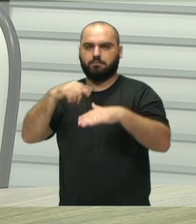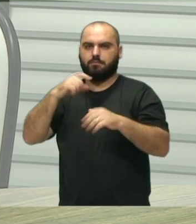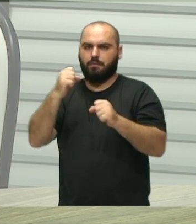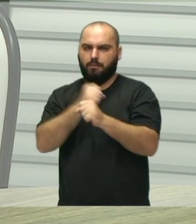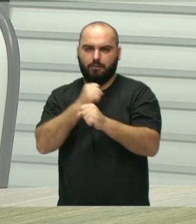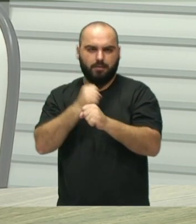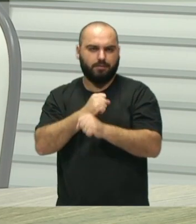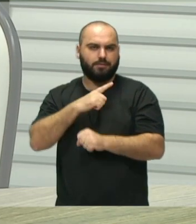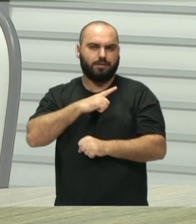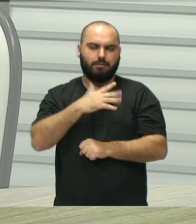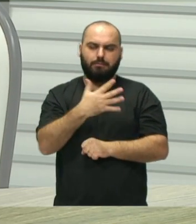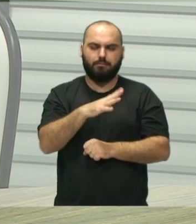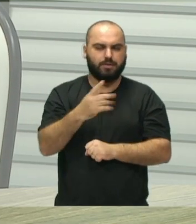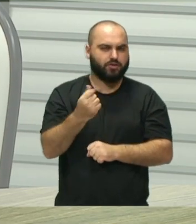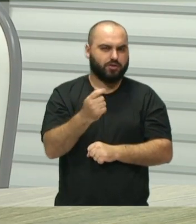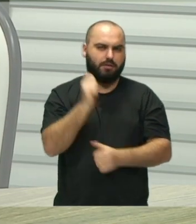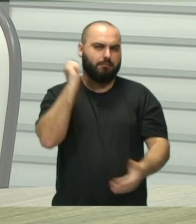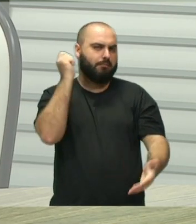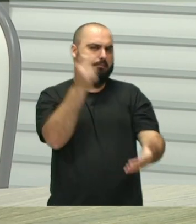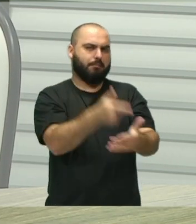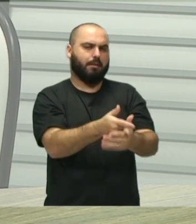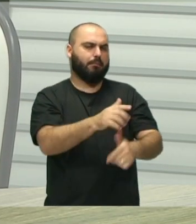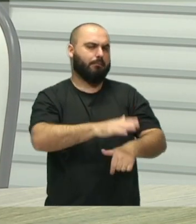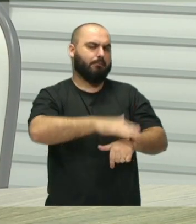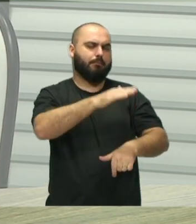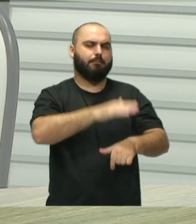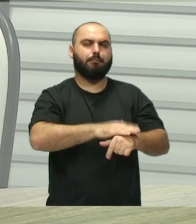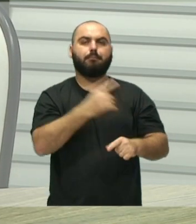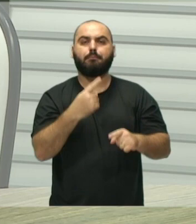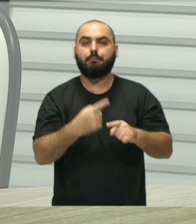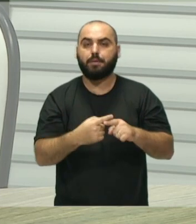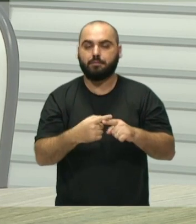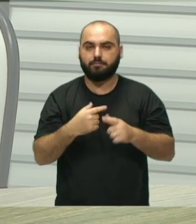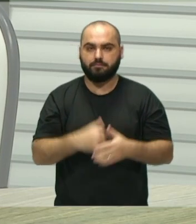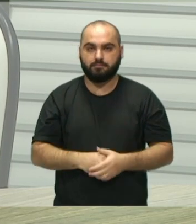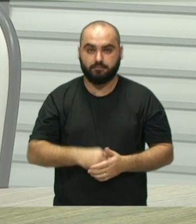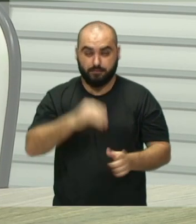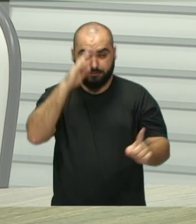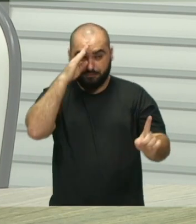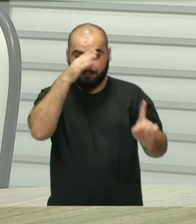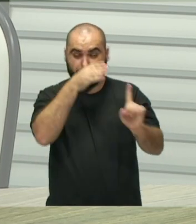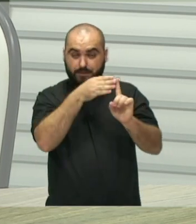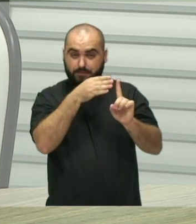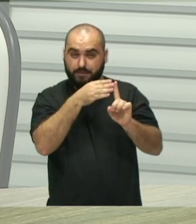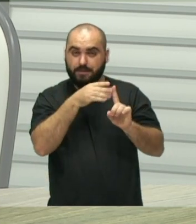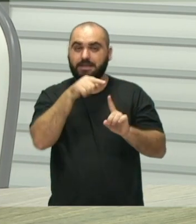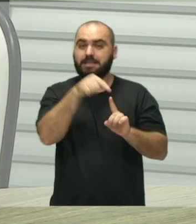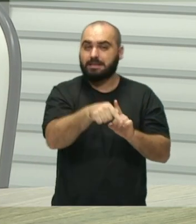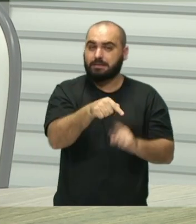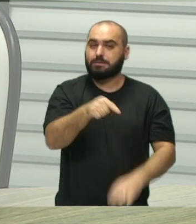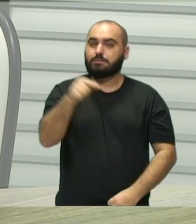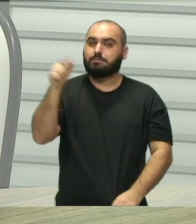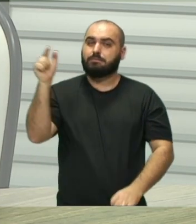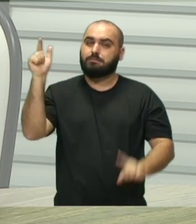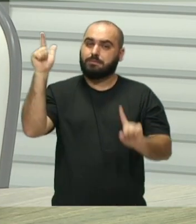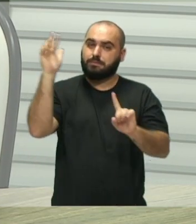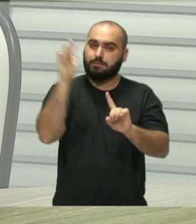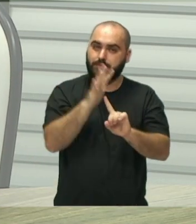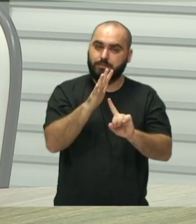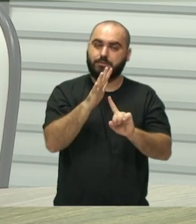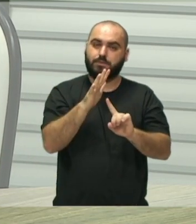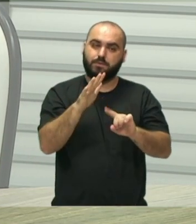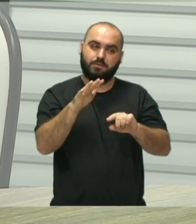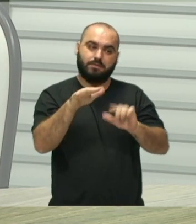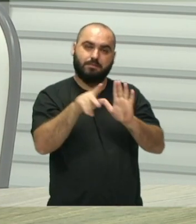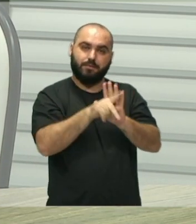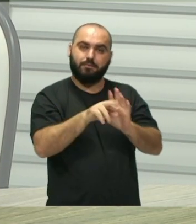um investimento maior do que uma ponte, um dos principais fatores foi justamente o impacto nas margens das